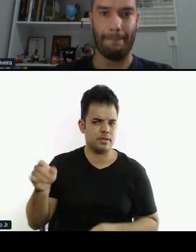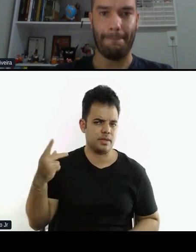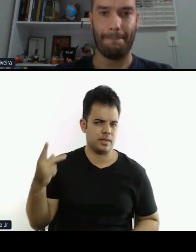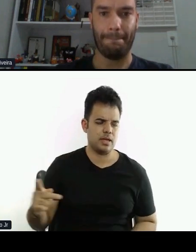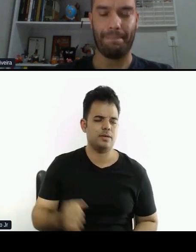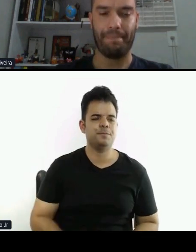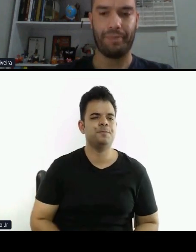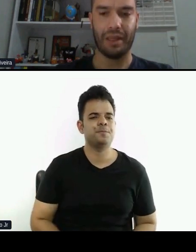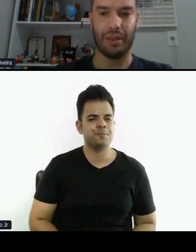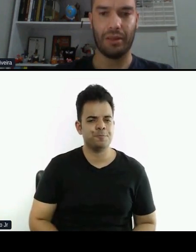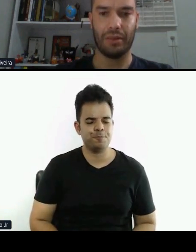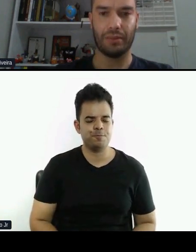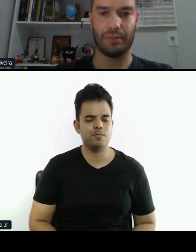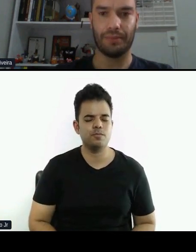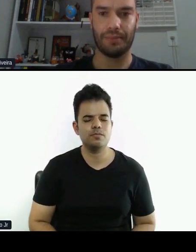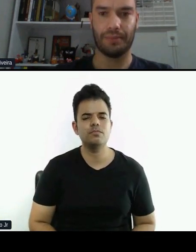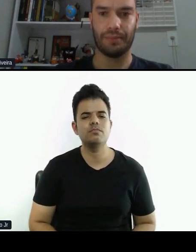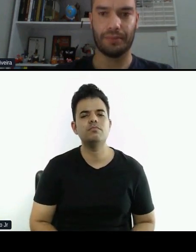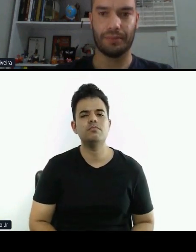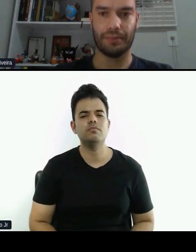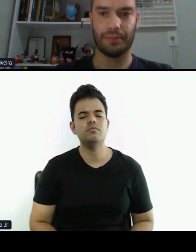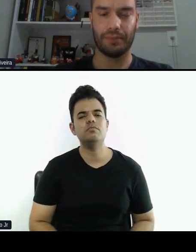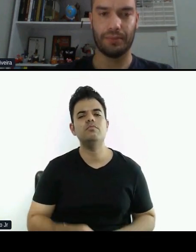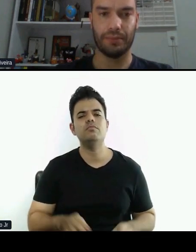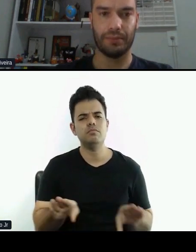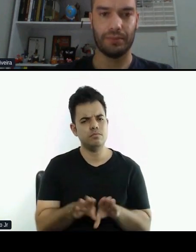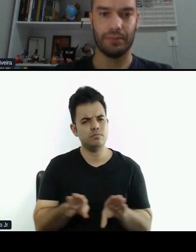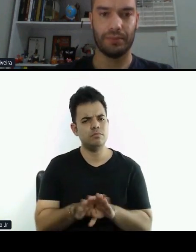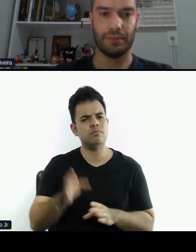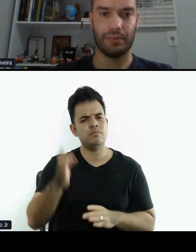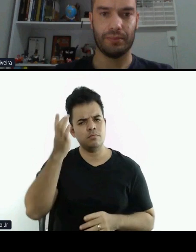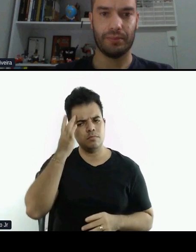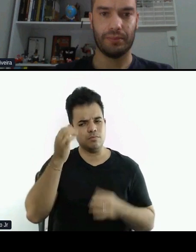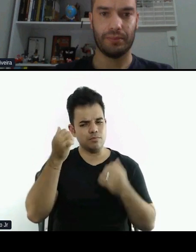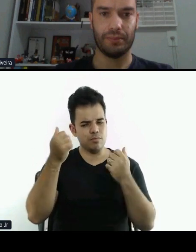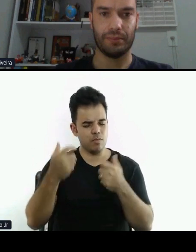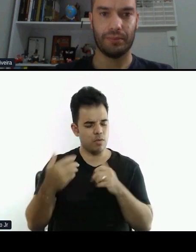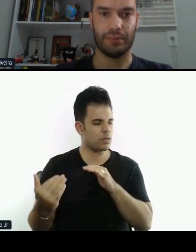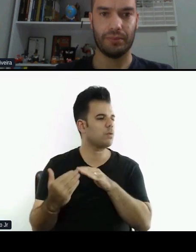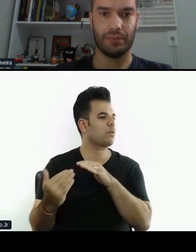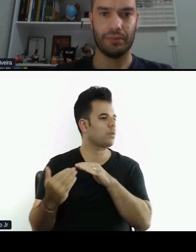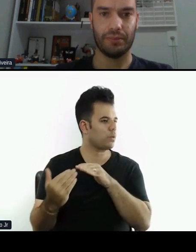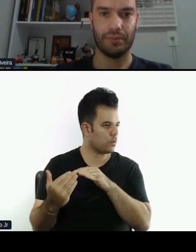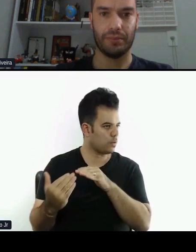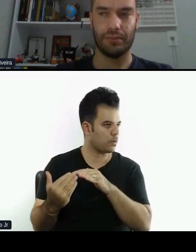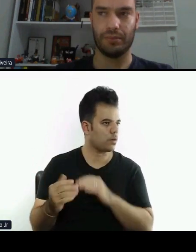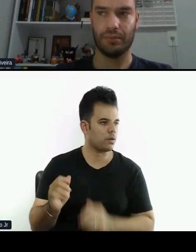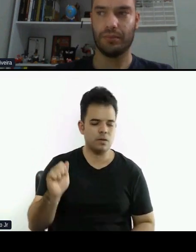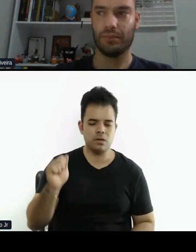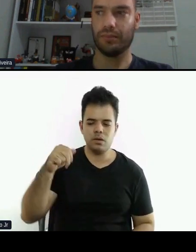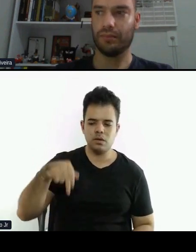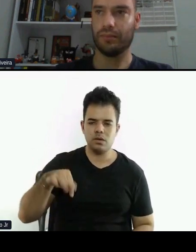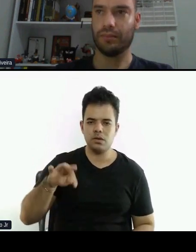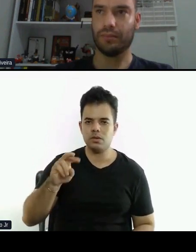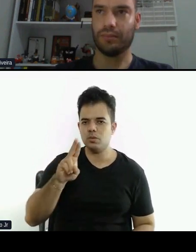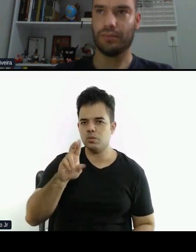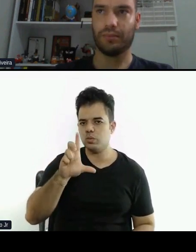Eu acho que é bem esse ponto também que o meu amigo Antônio trouxe. A gente pensa, né,